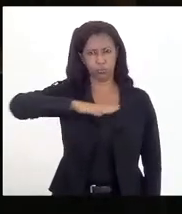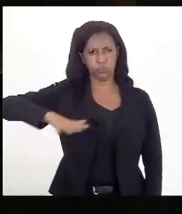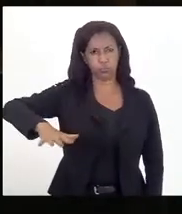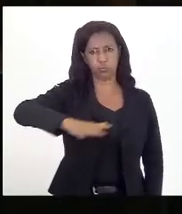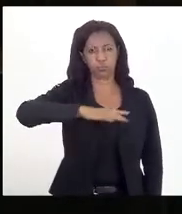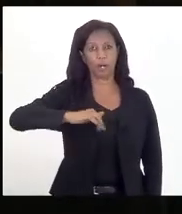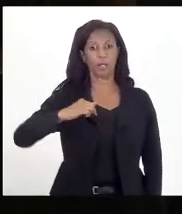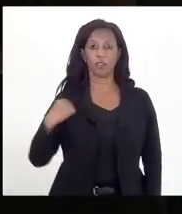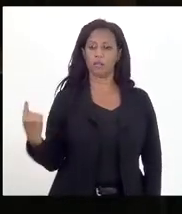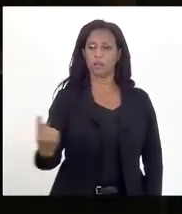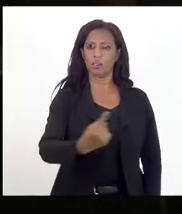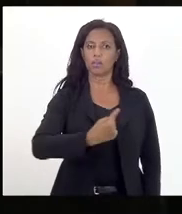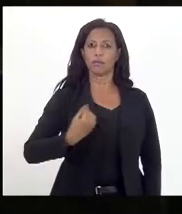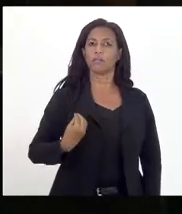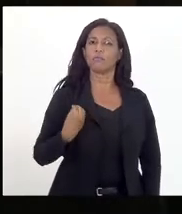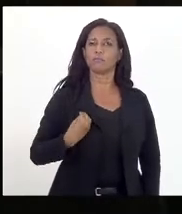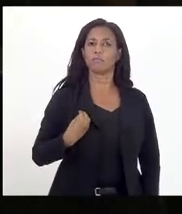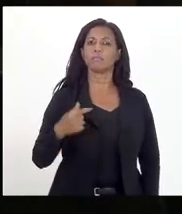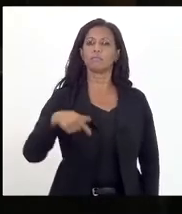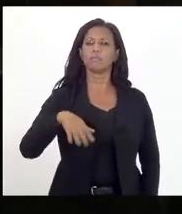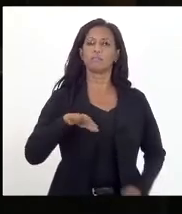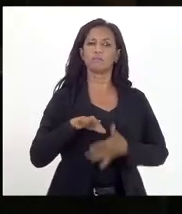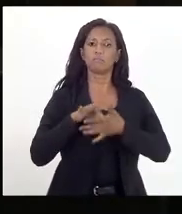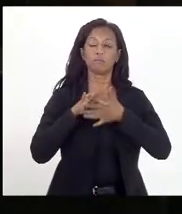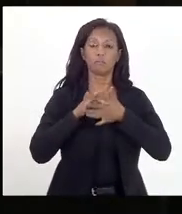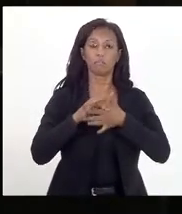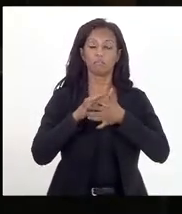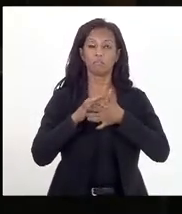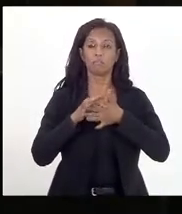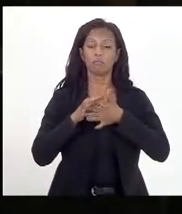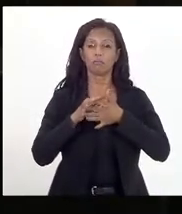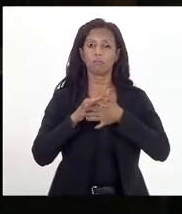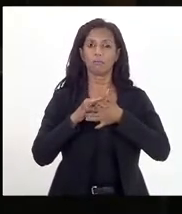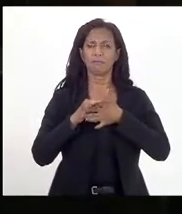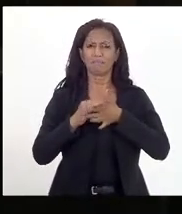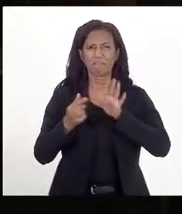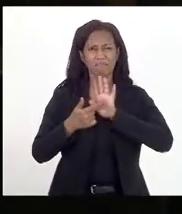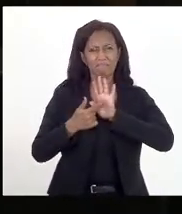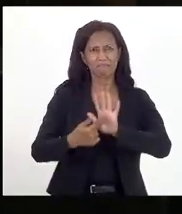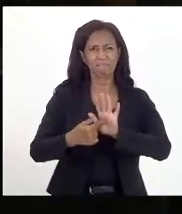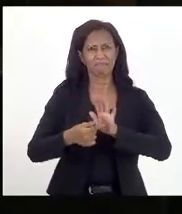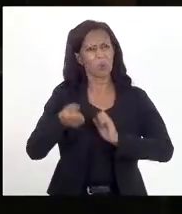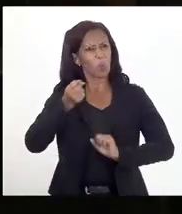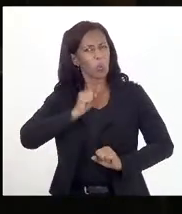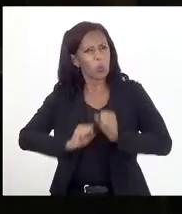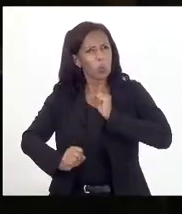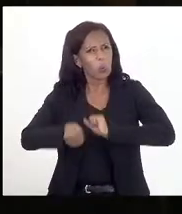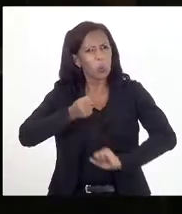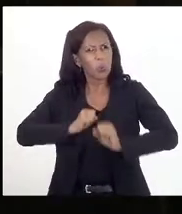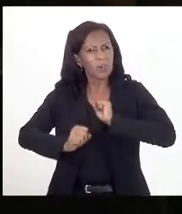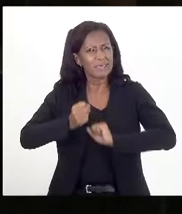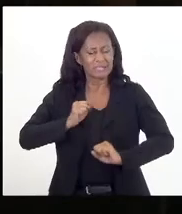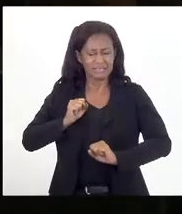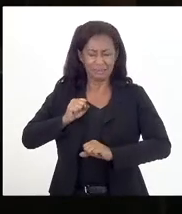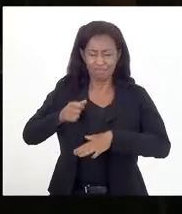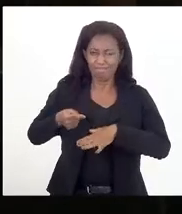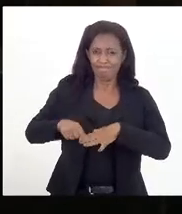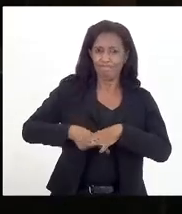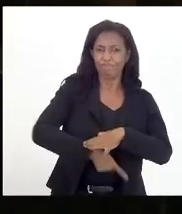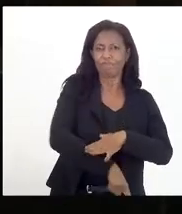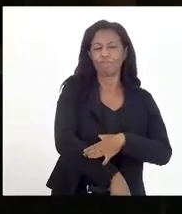bom e nós que estamos para representar os anseios mais profundos da nossa